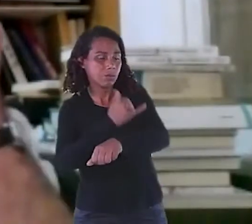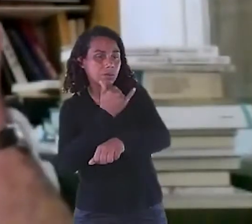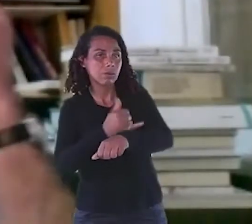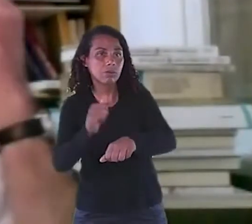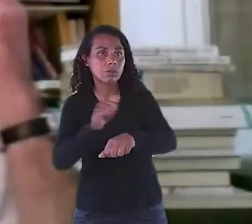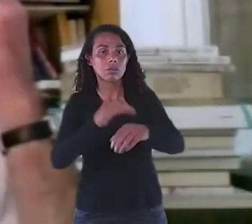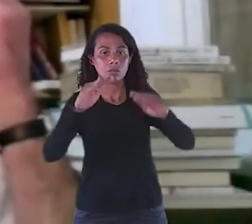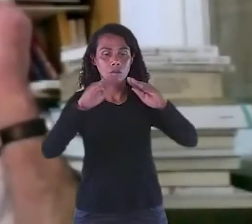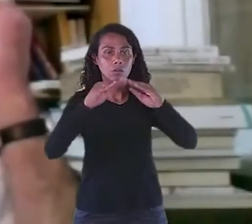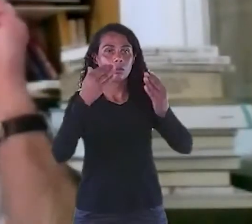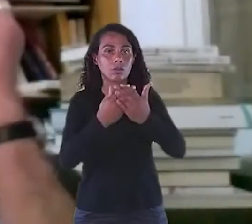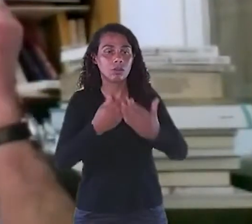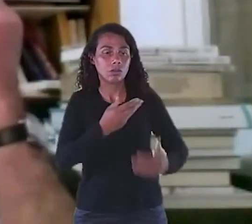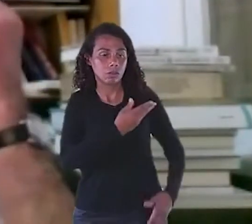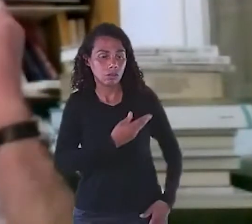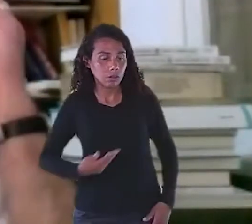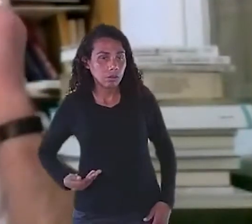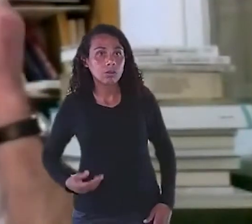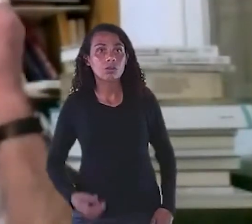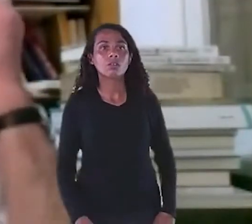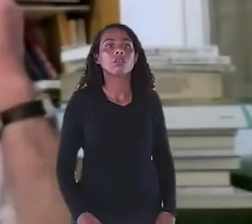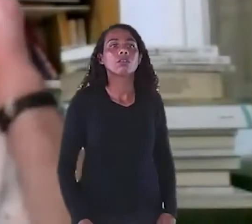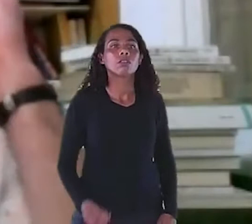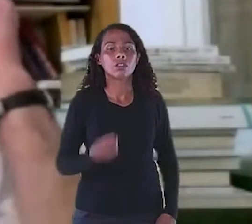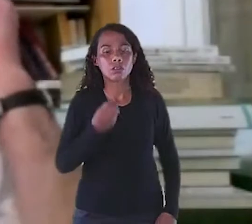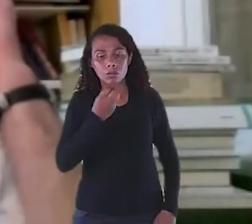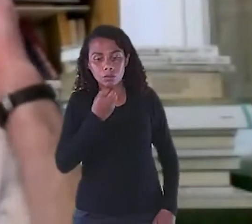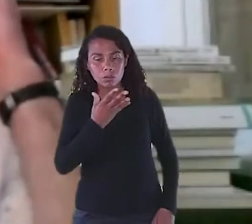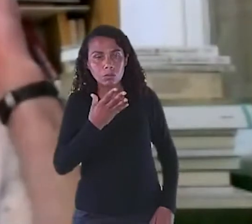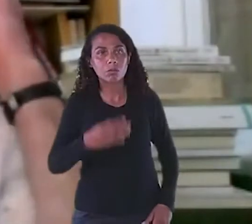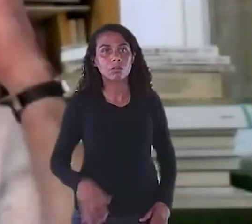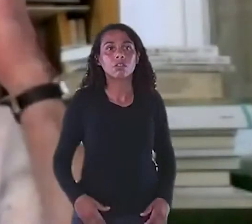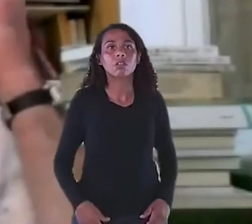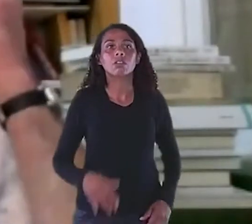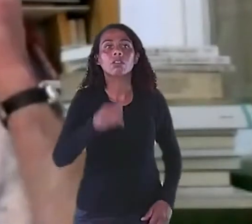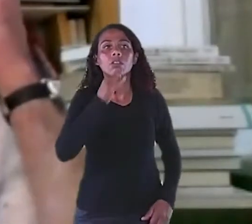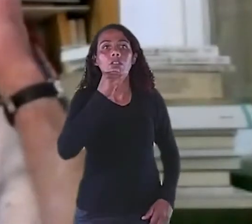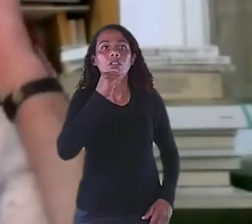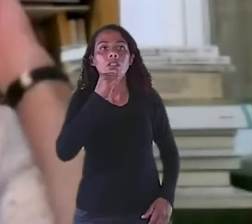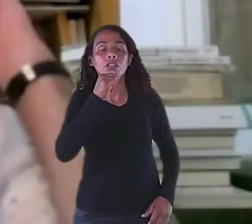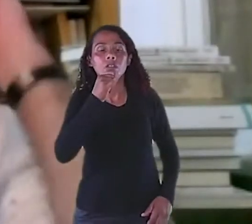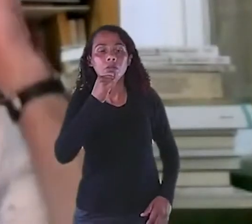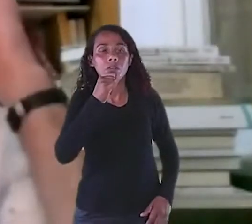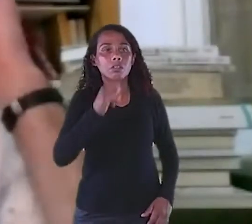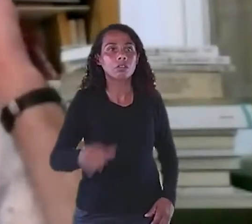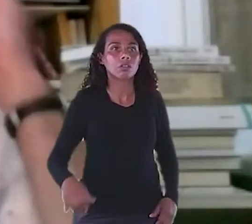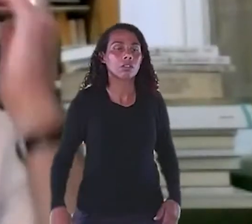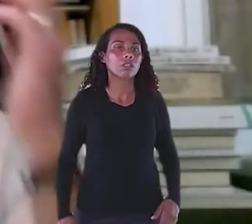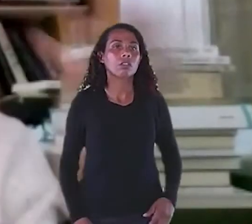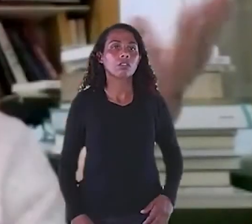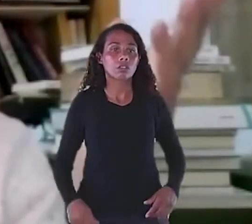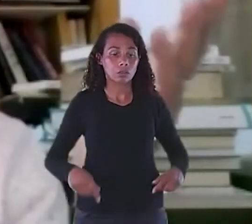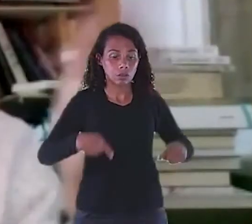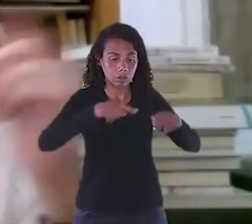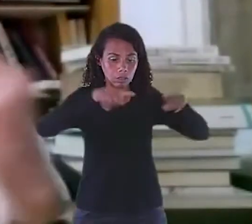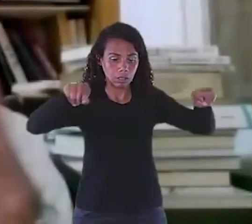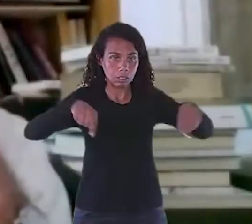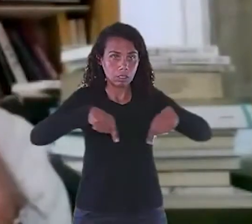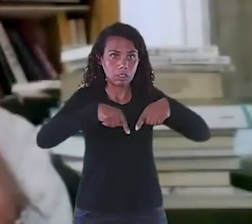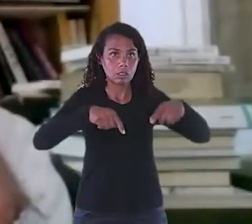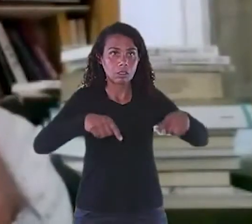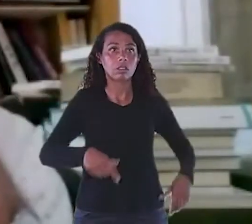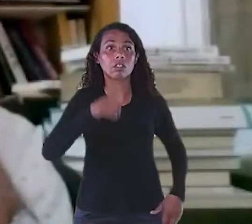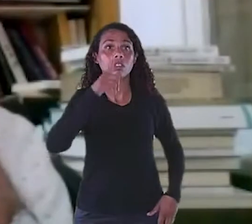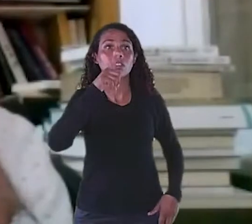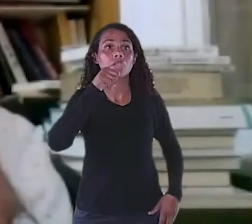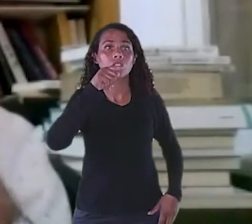na época. E a caixa d'água do colégio era um giz. Está lá até hoje. Está